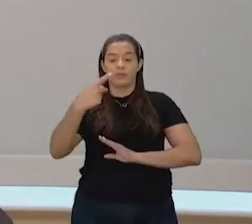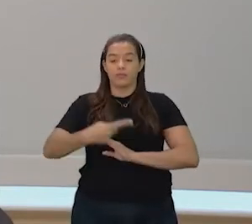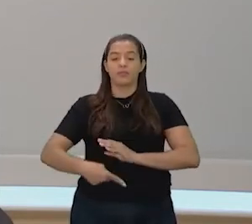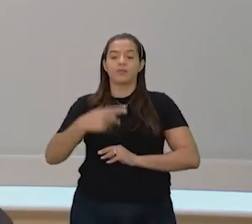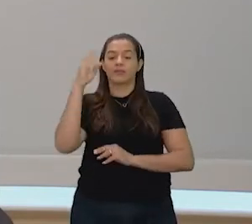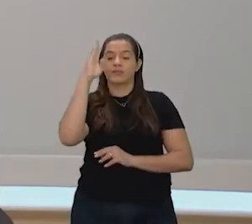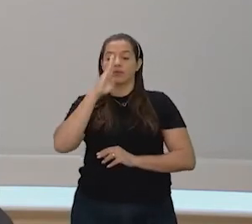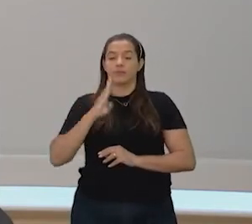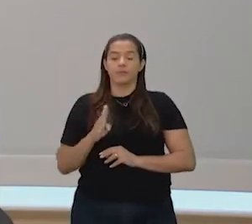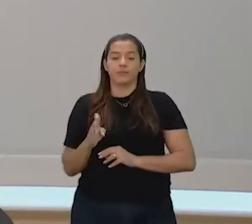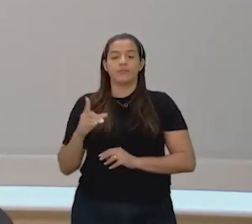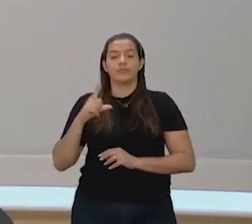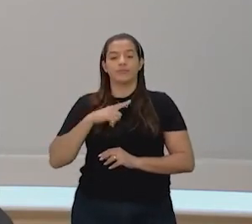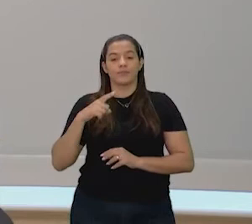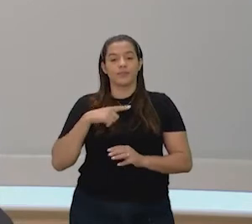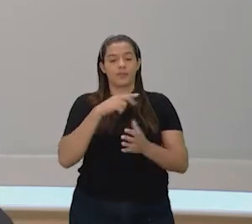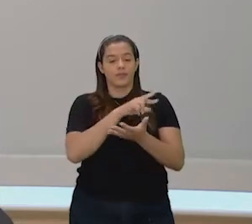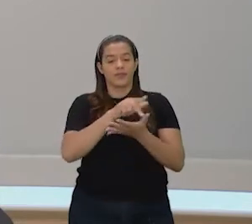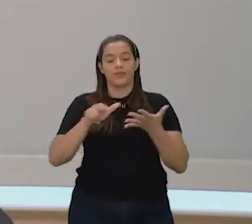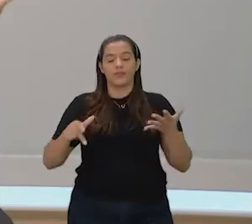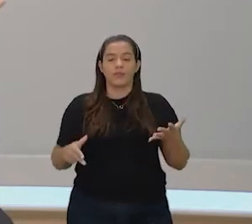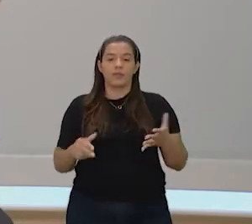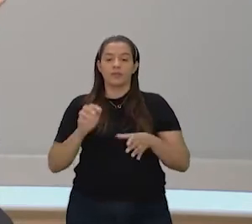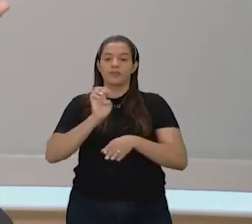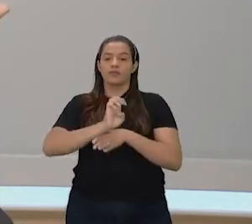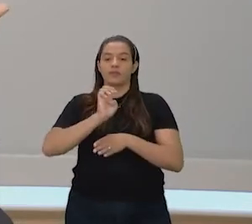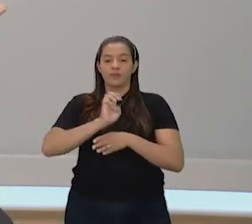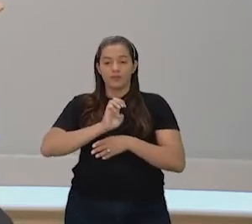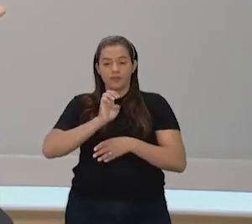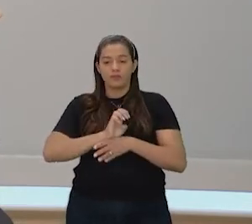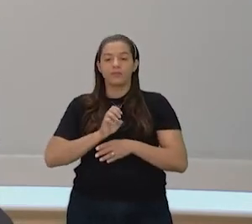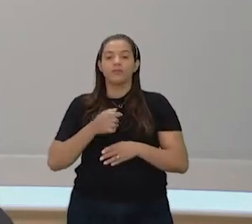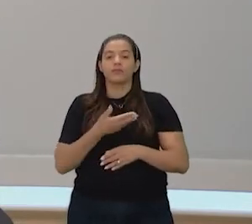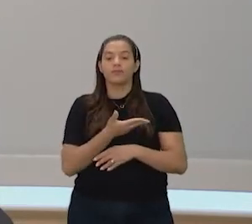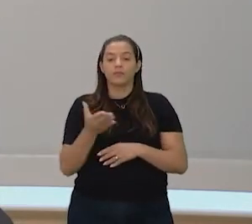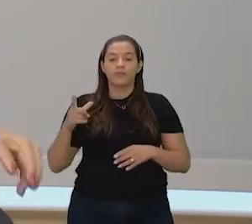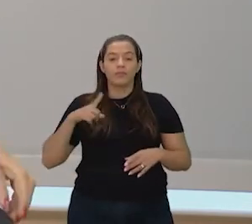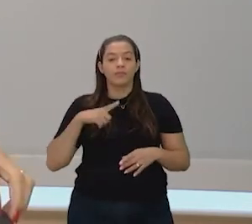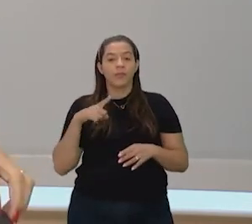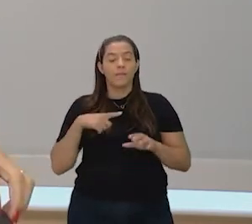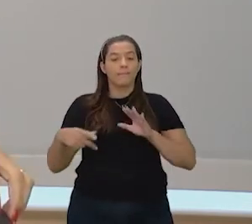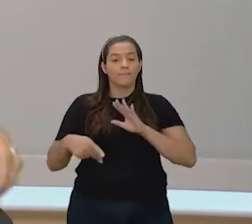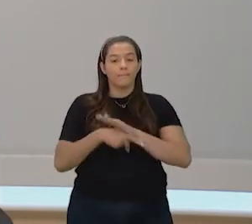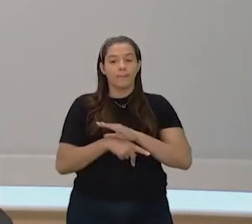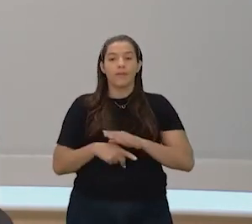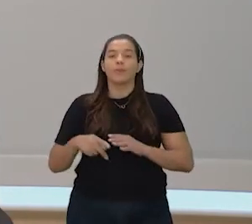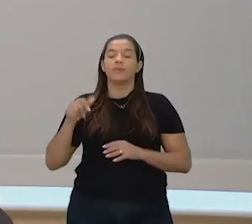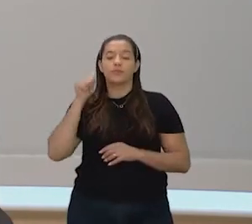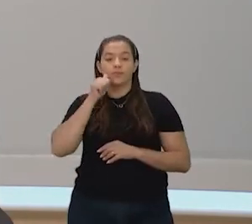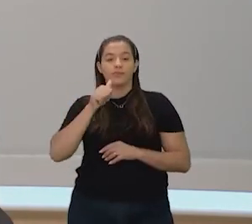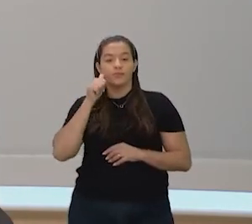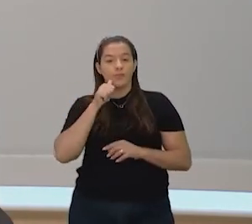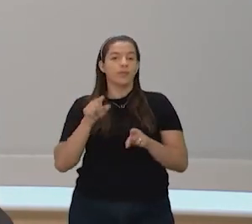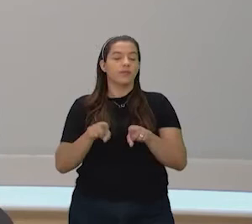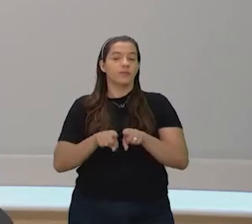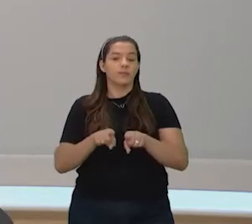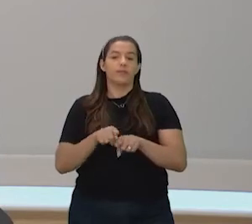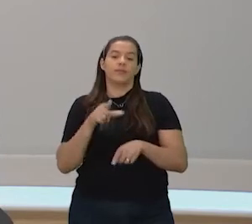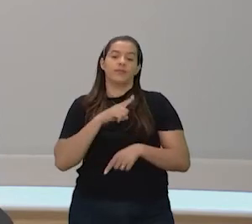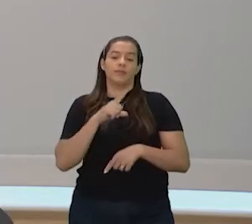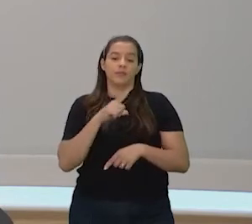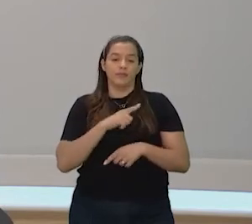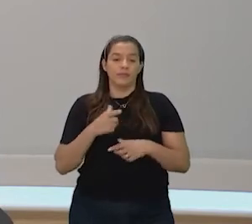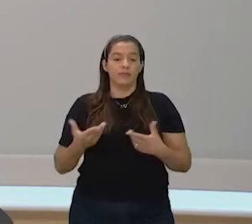Brasil, inclusive em vários estados, times de confederação feminina. E eu percebo que, inclusive, quando